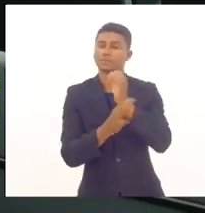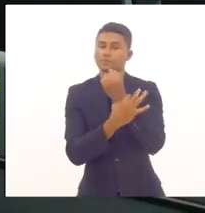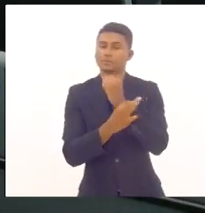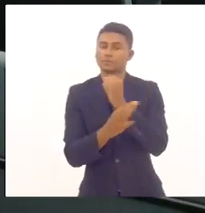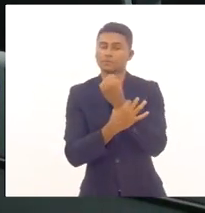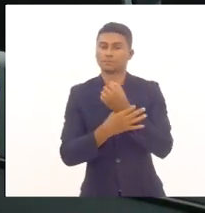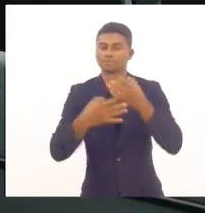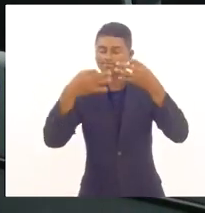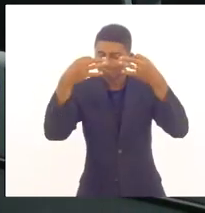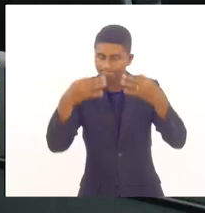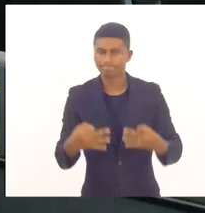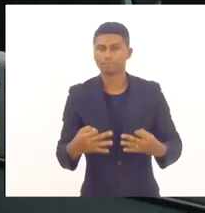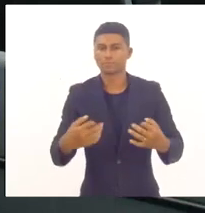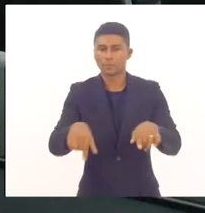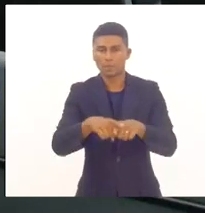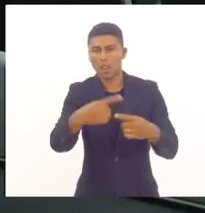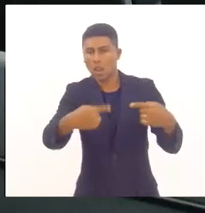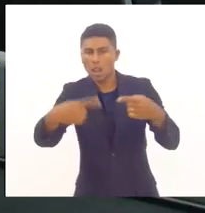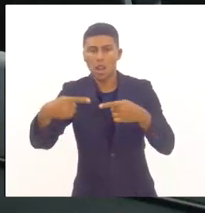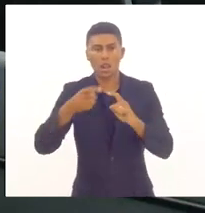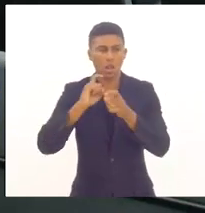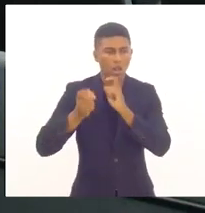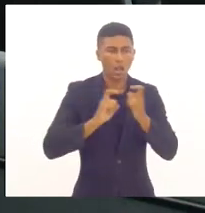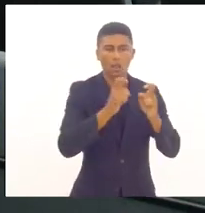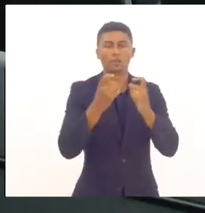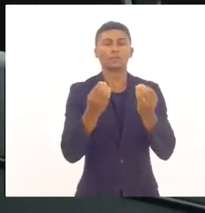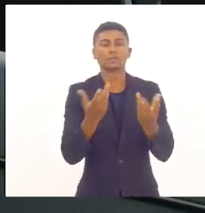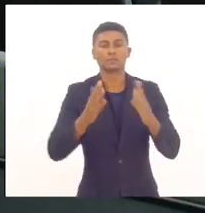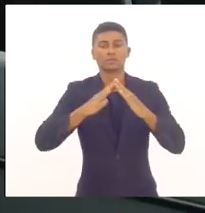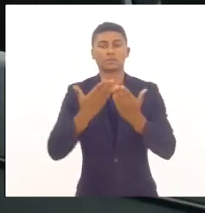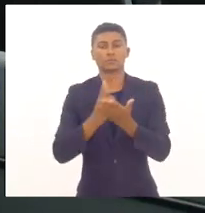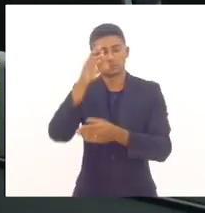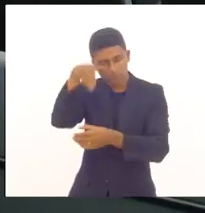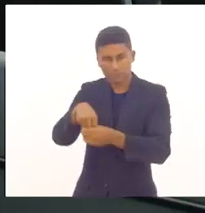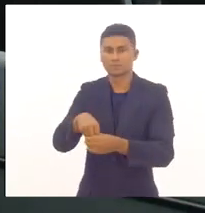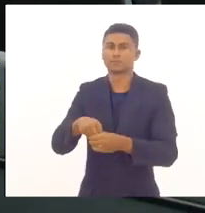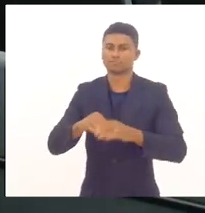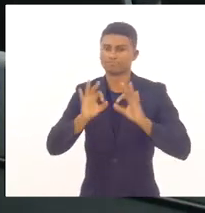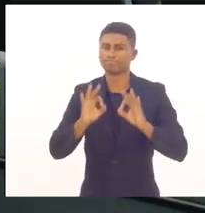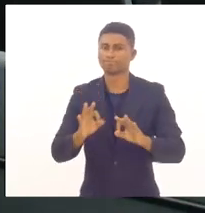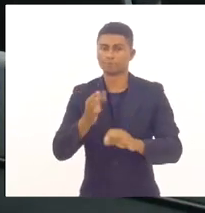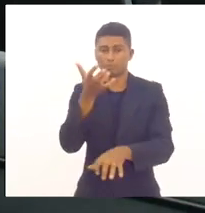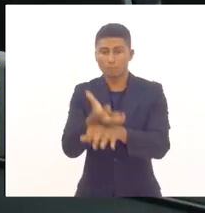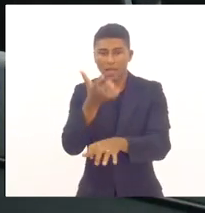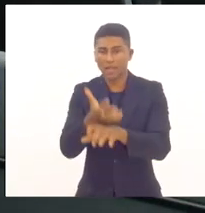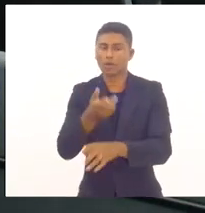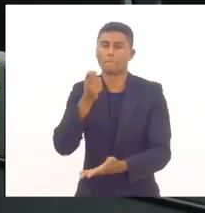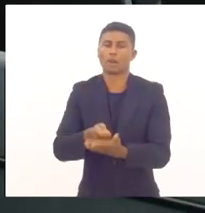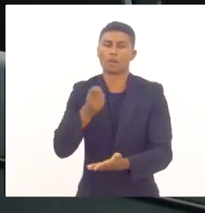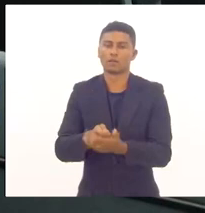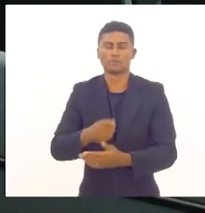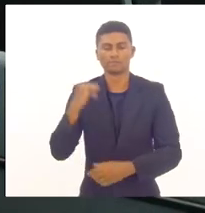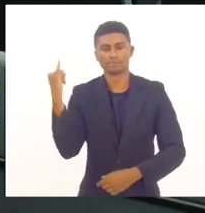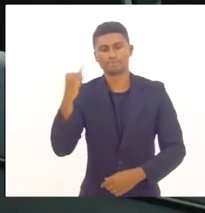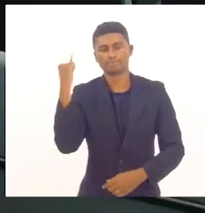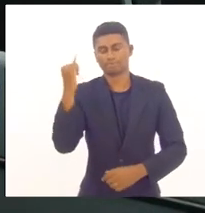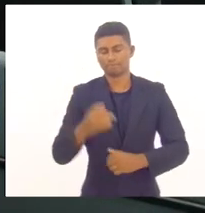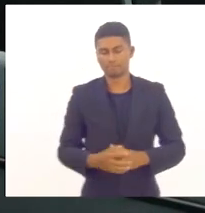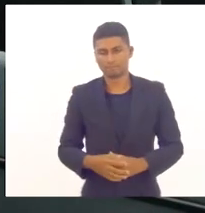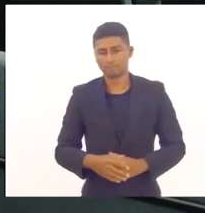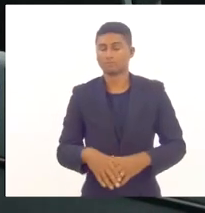garantir a capoeira nas escolas, preferencialmente como uma disciplina obrigatória. Então, eu acho